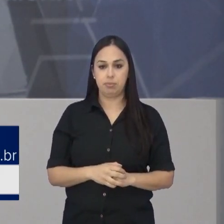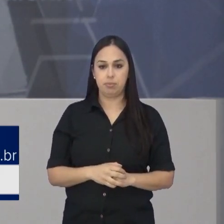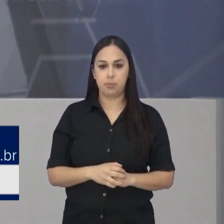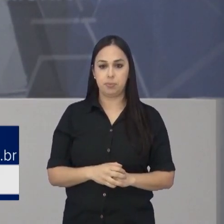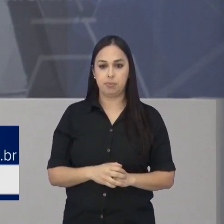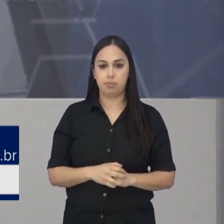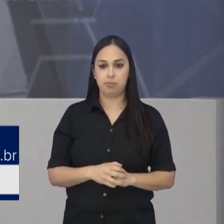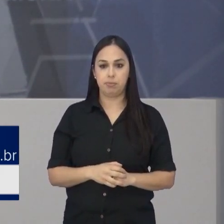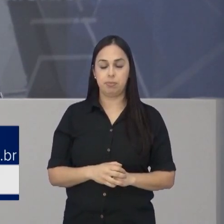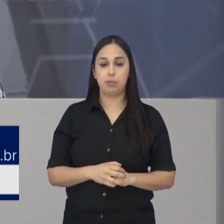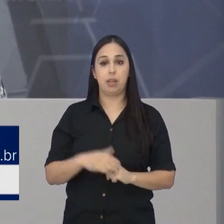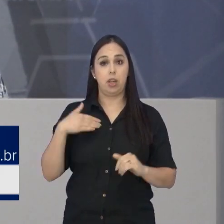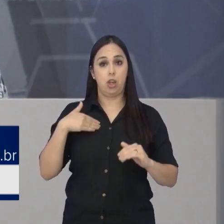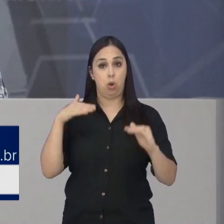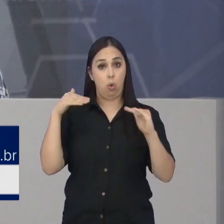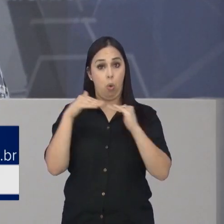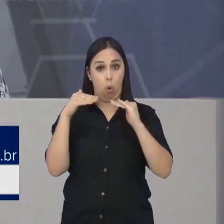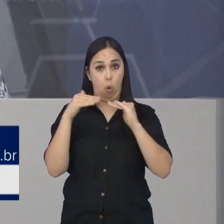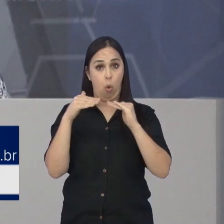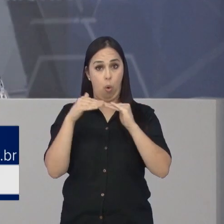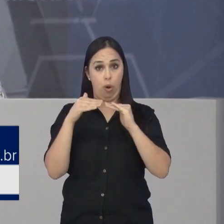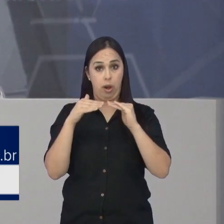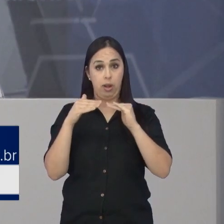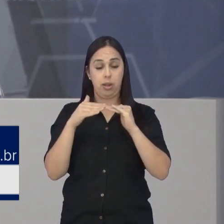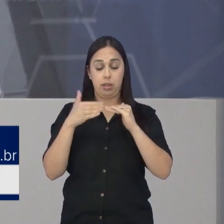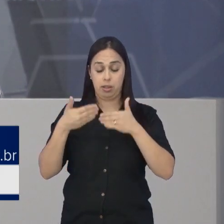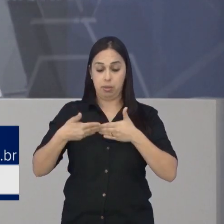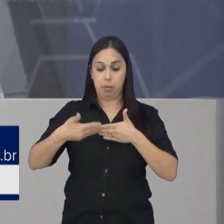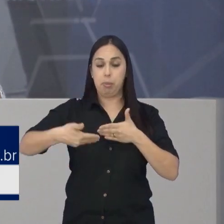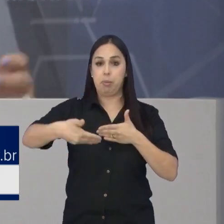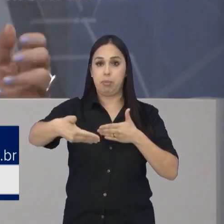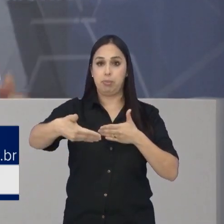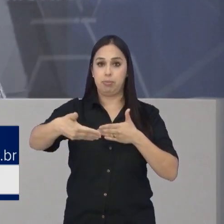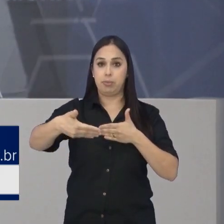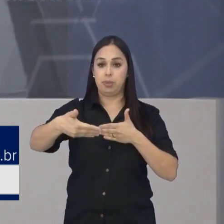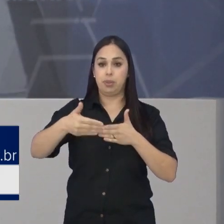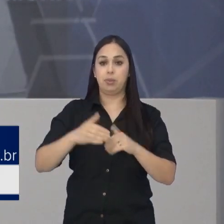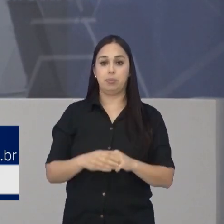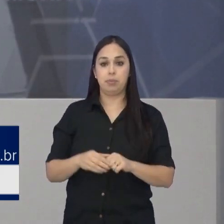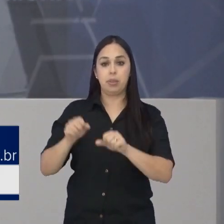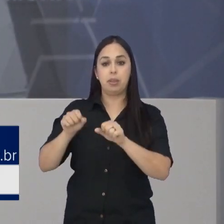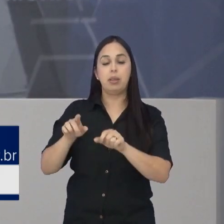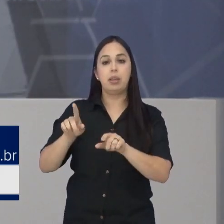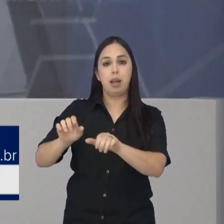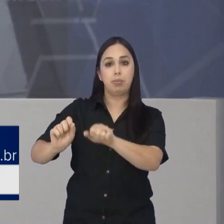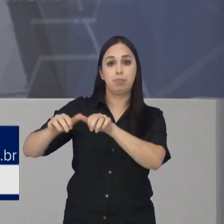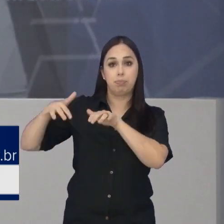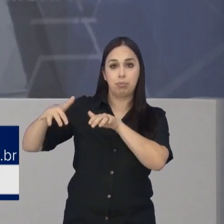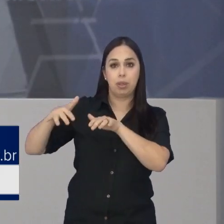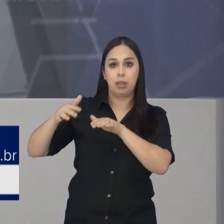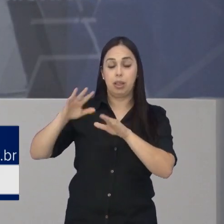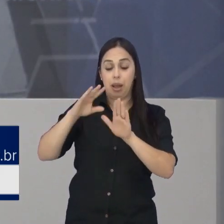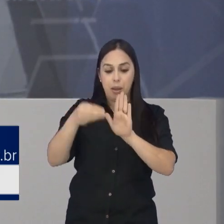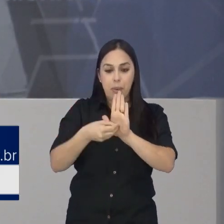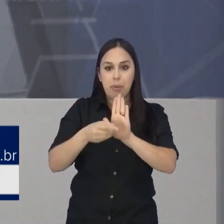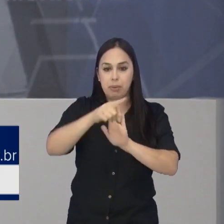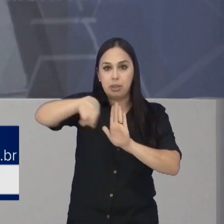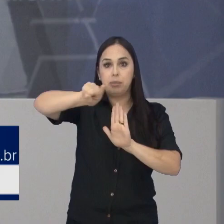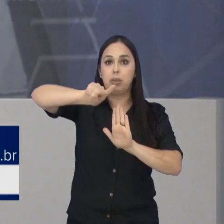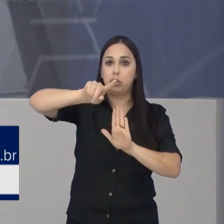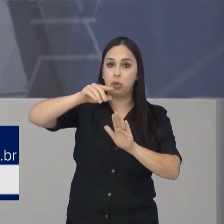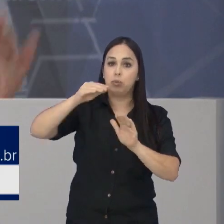manifestação favorável ao prosseguimento e apreciação do plenário desta emenda.